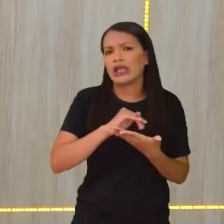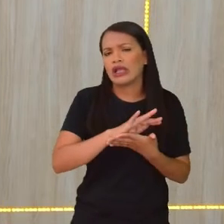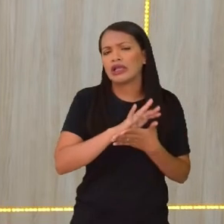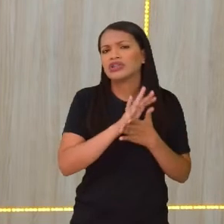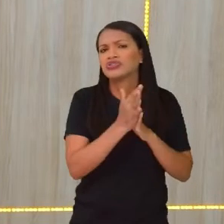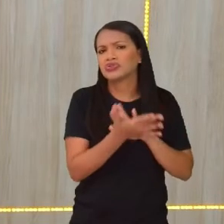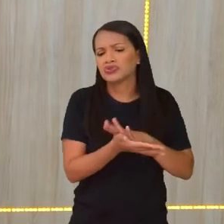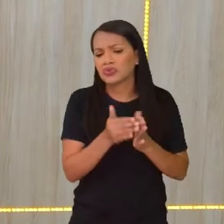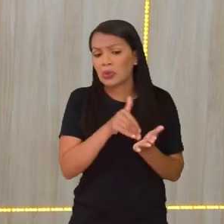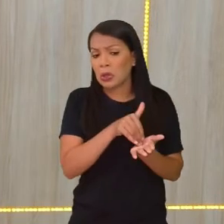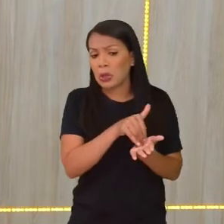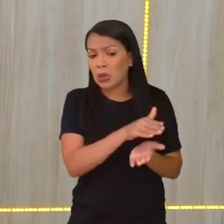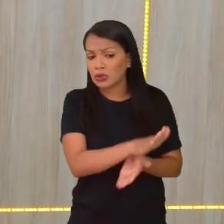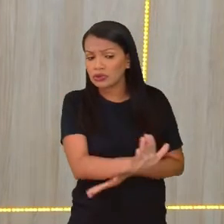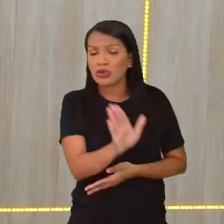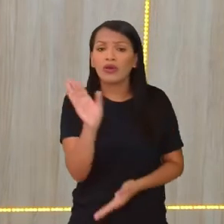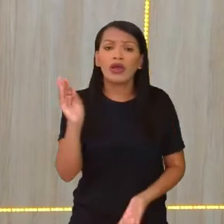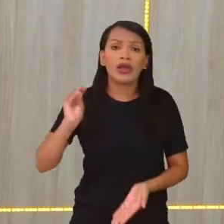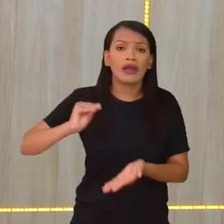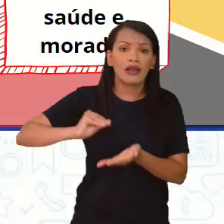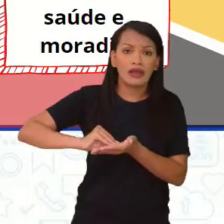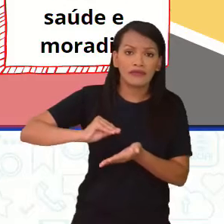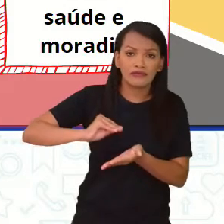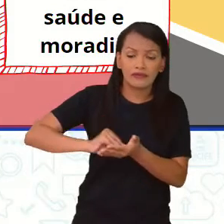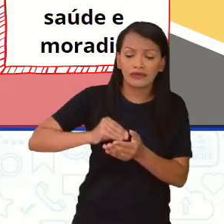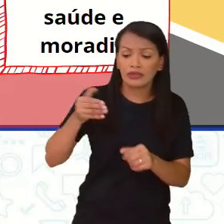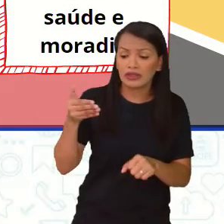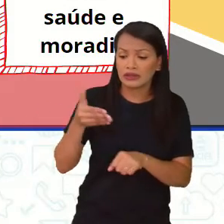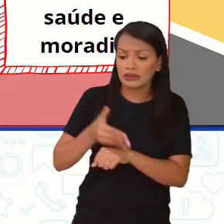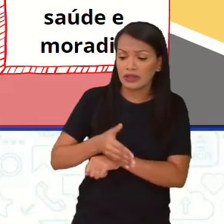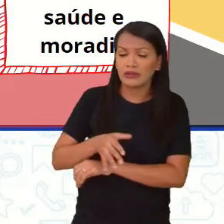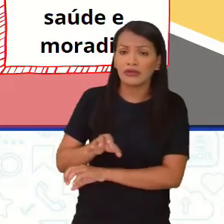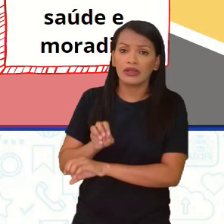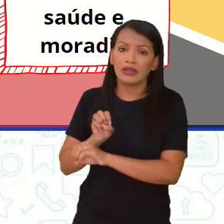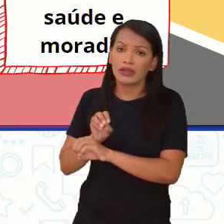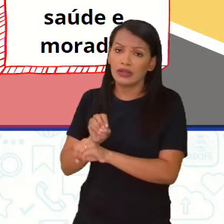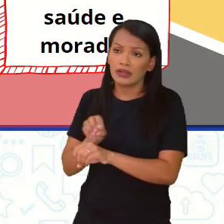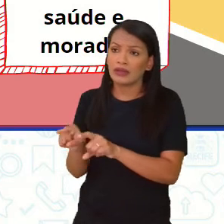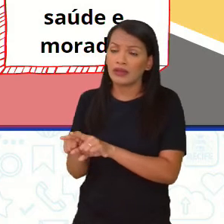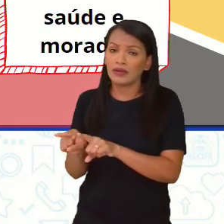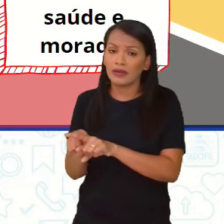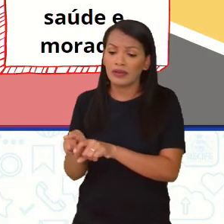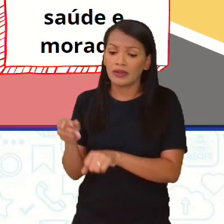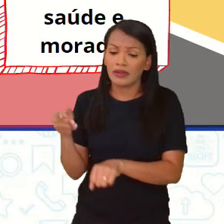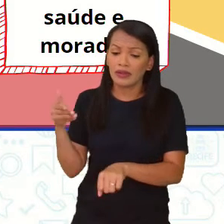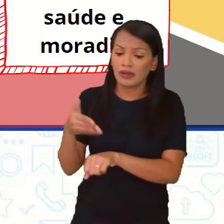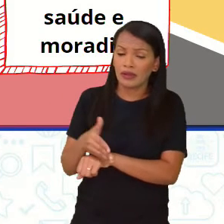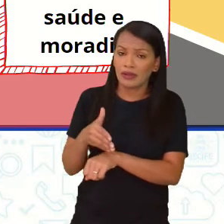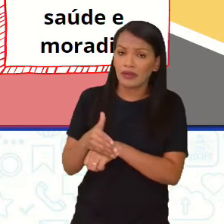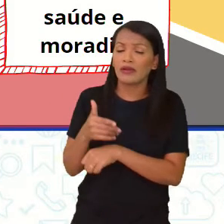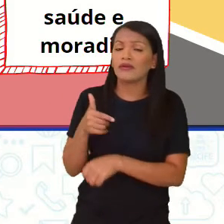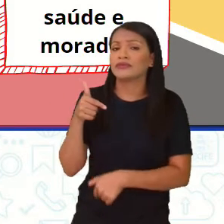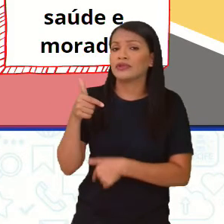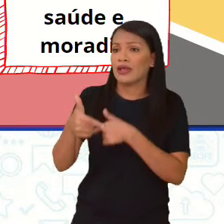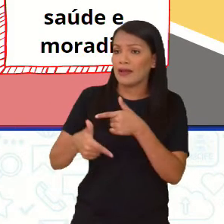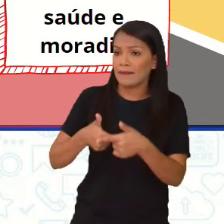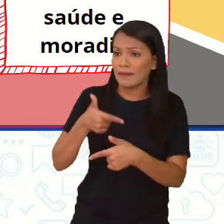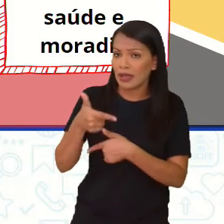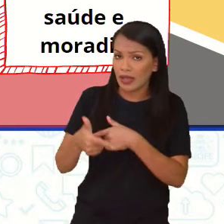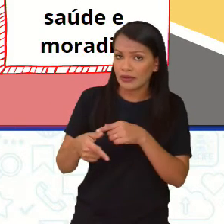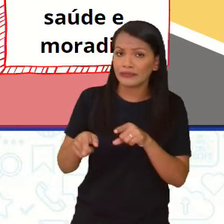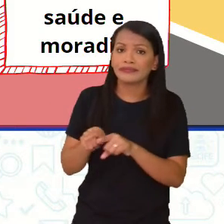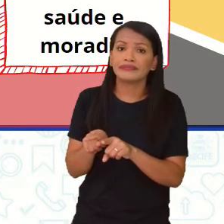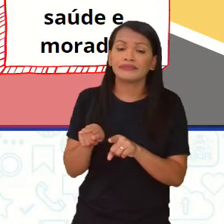é o quê? A falta de acesso à educação, certo? A falta de acesso a emprego, aí a